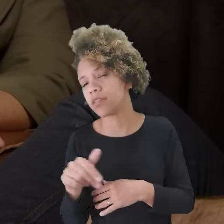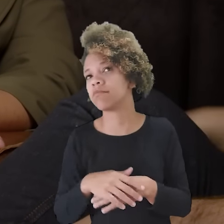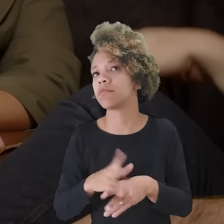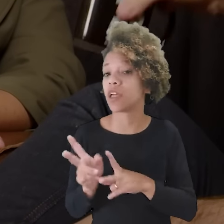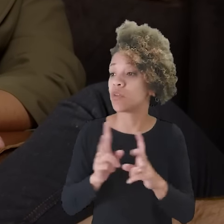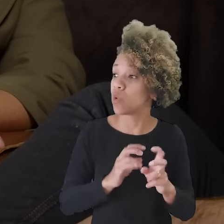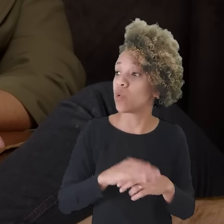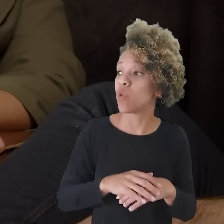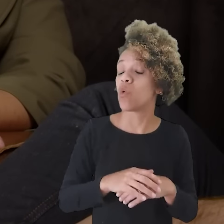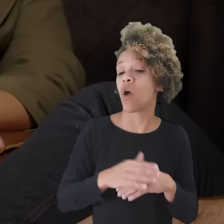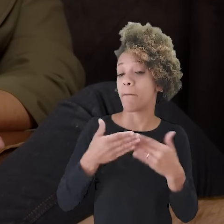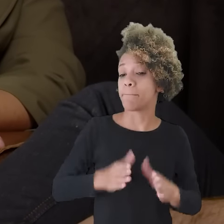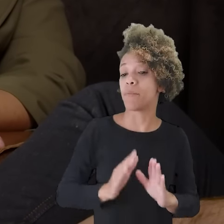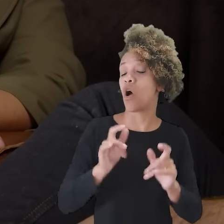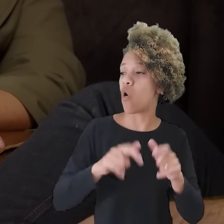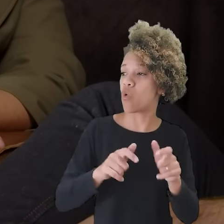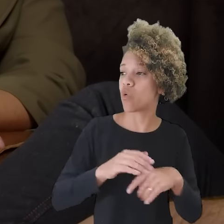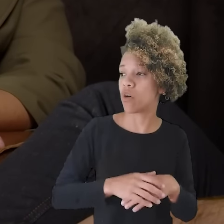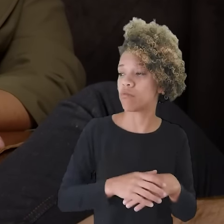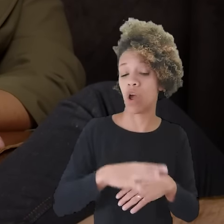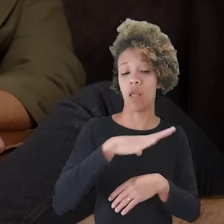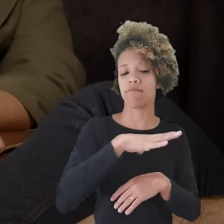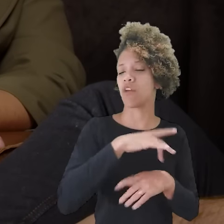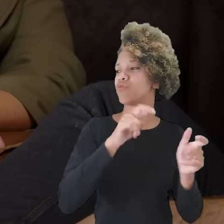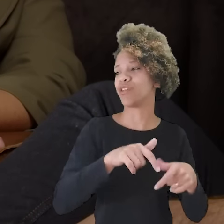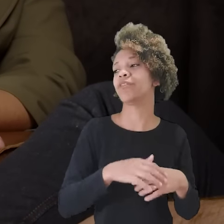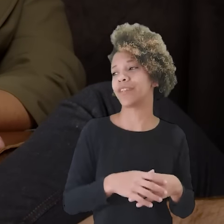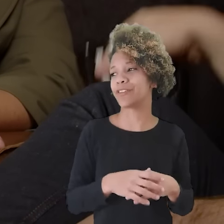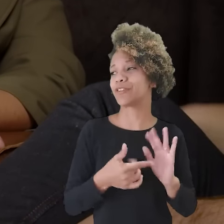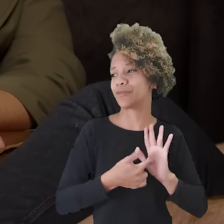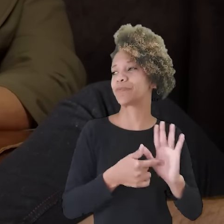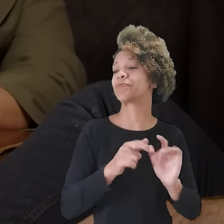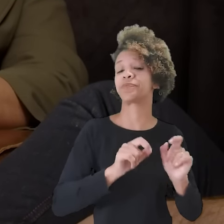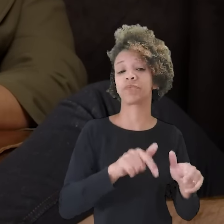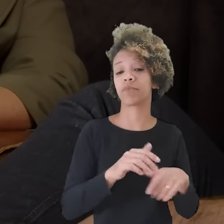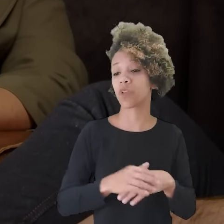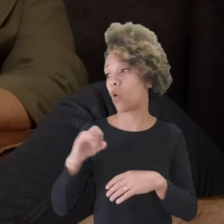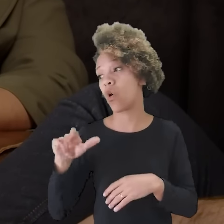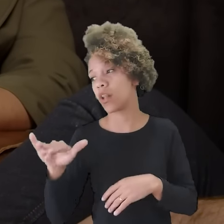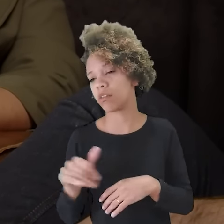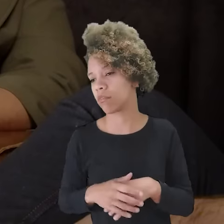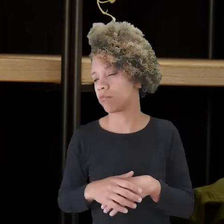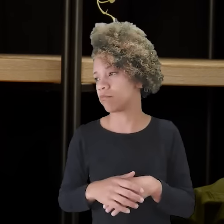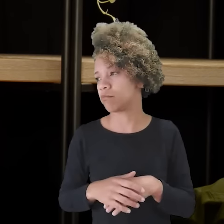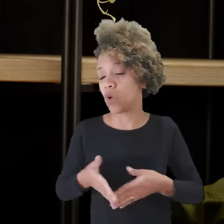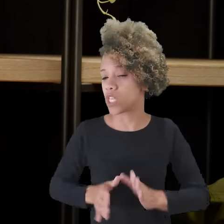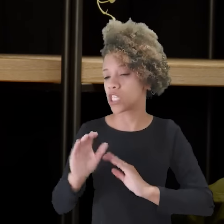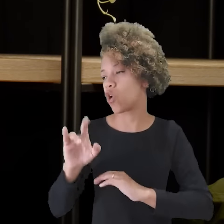notei o Recife quando você pergunta onde ele mora ele fala o bairro dele o homem desse ele fala sozinho